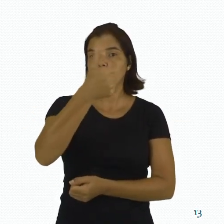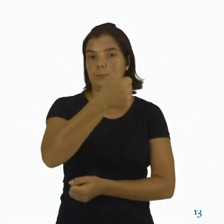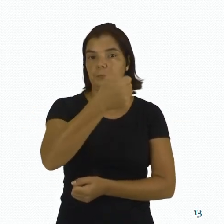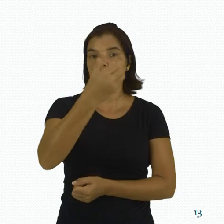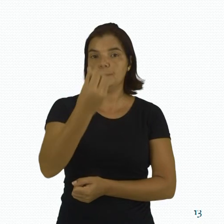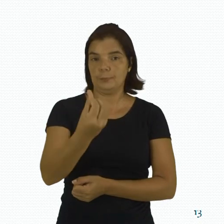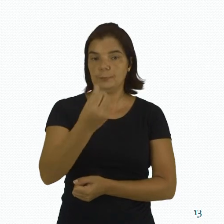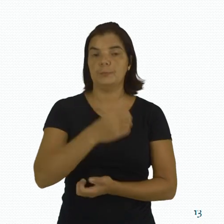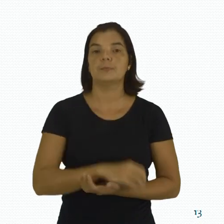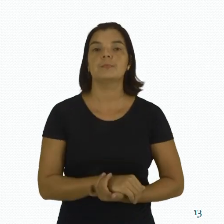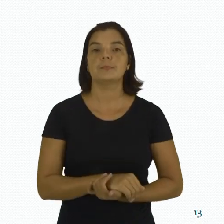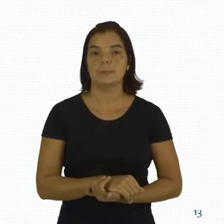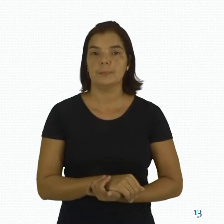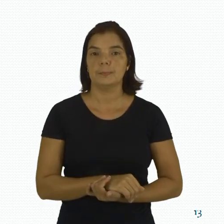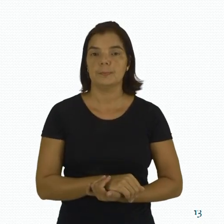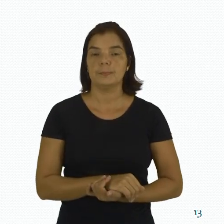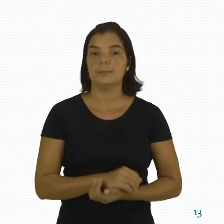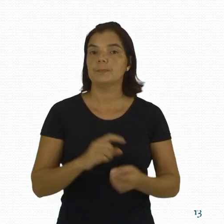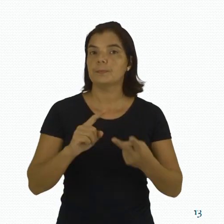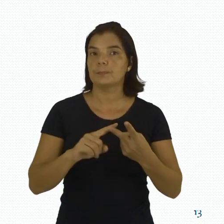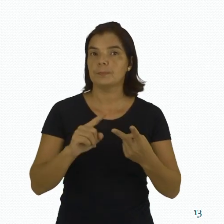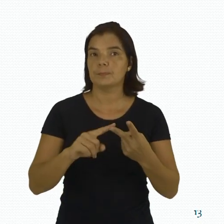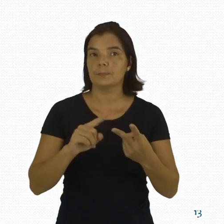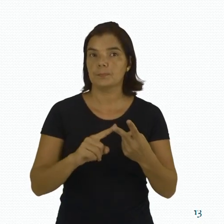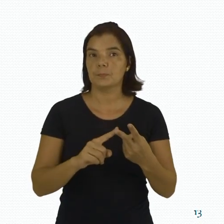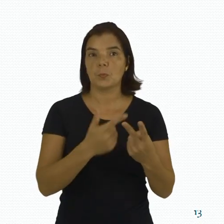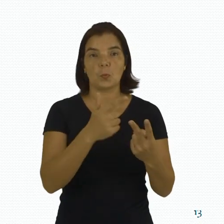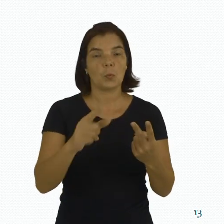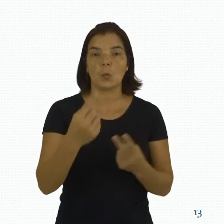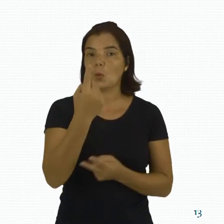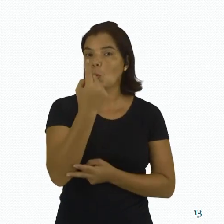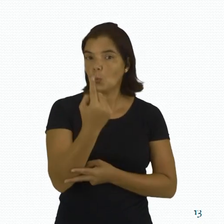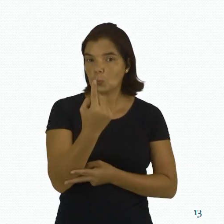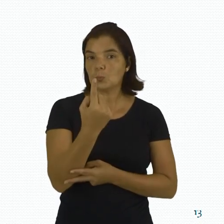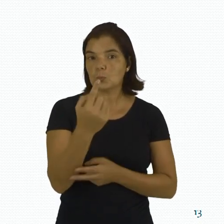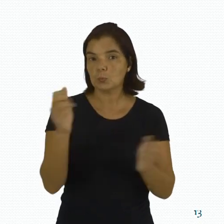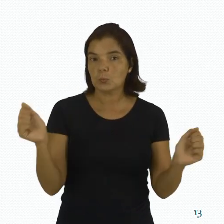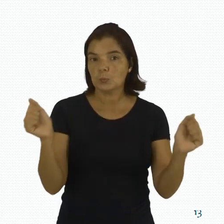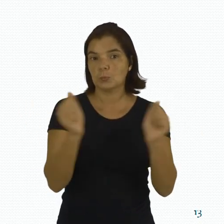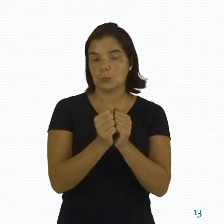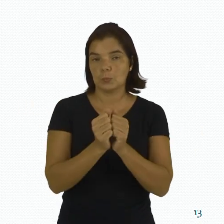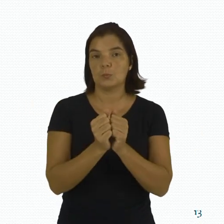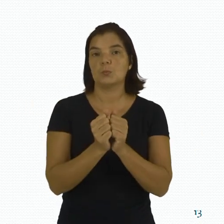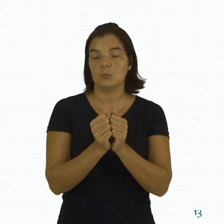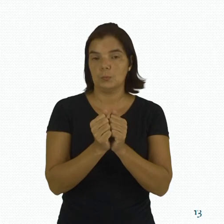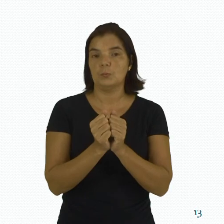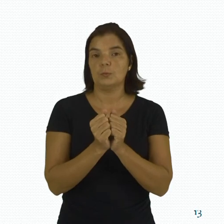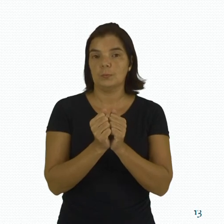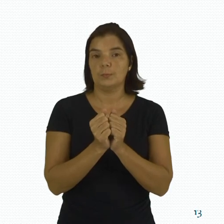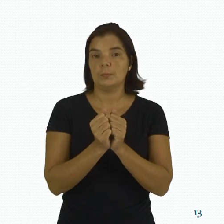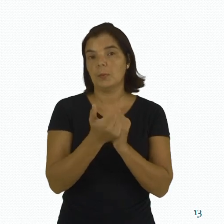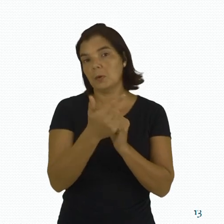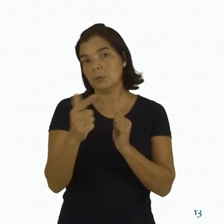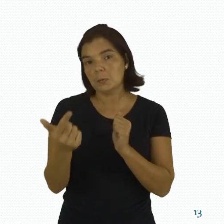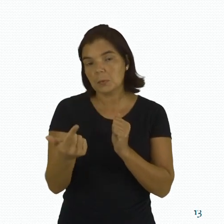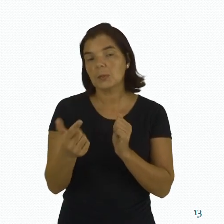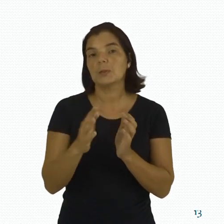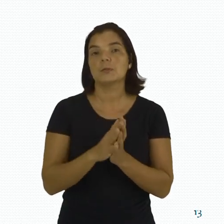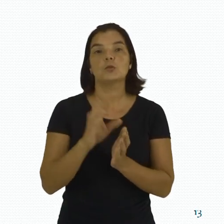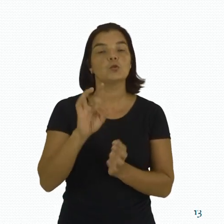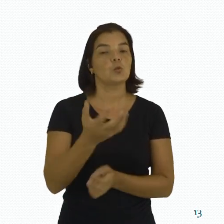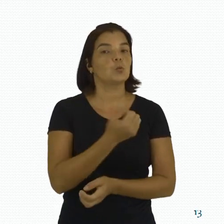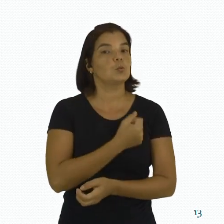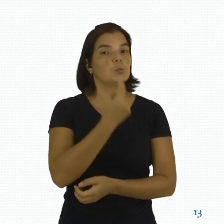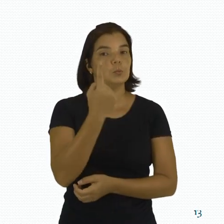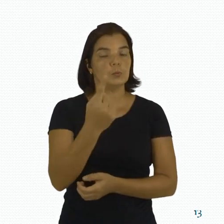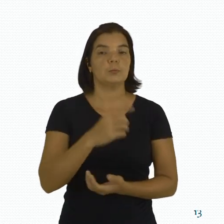período, 116. Parte que não se repete, somente 1, né? Porque eu vou juntar o 1 com o antiperíodo, mas não tem antiperíodo,